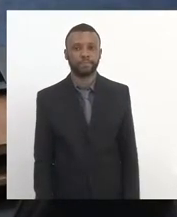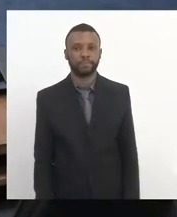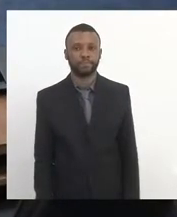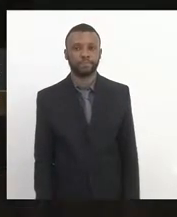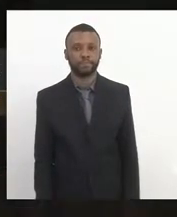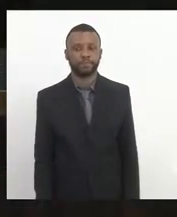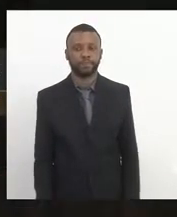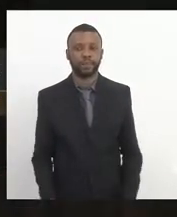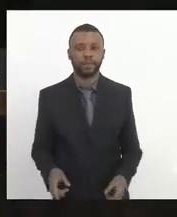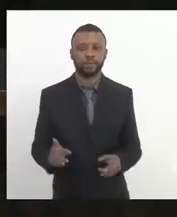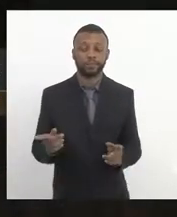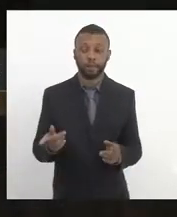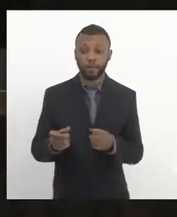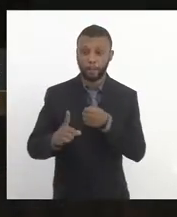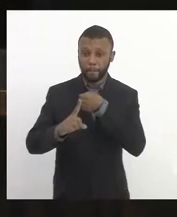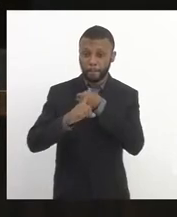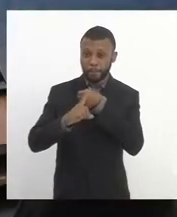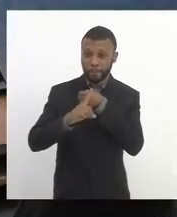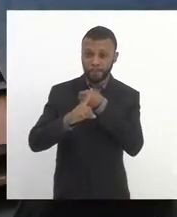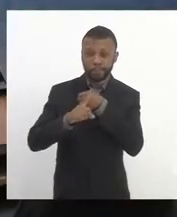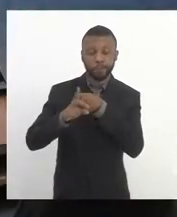Continua fechado o seu microfone.